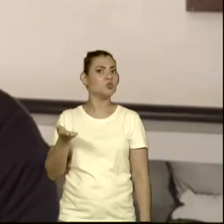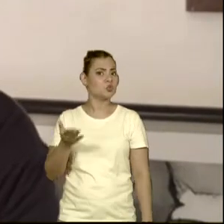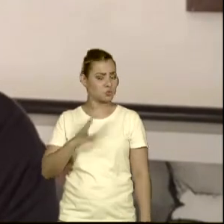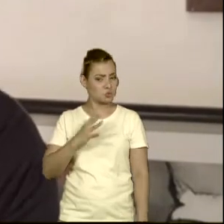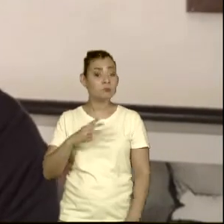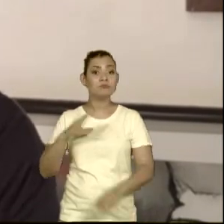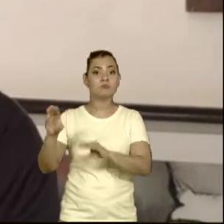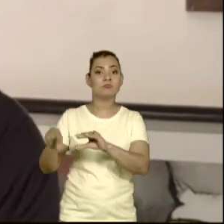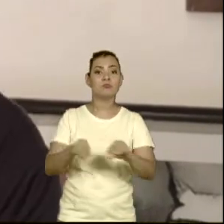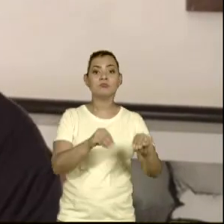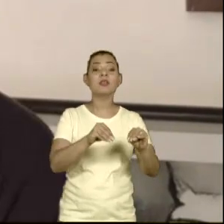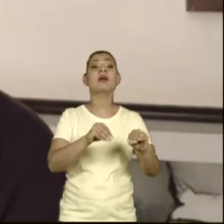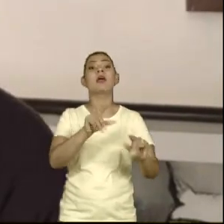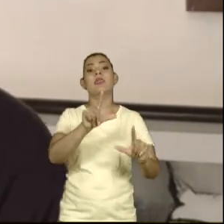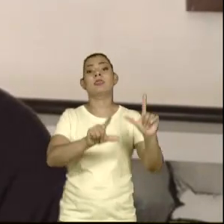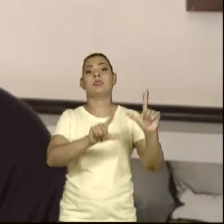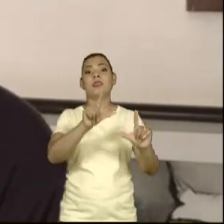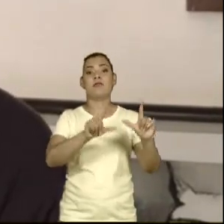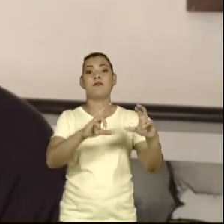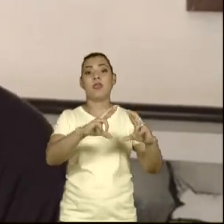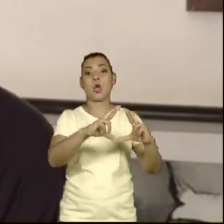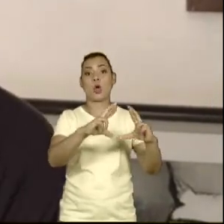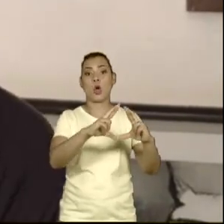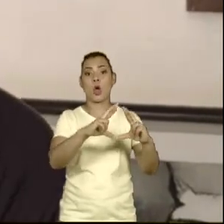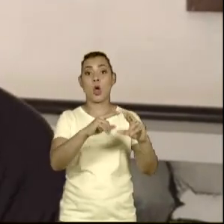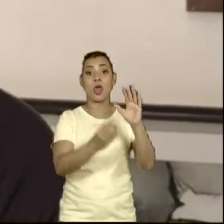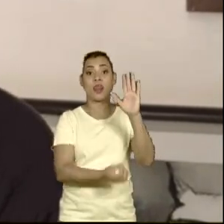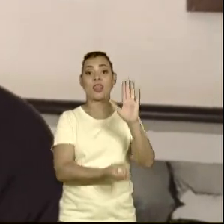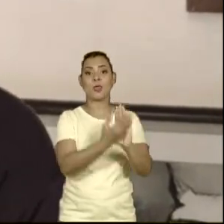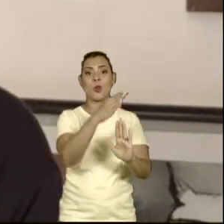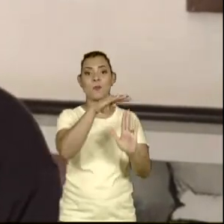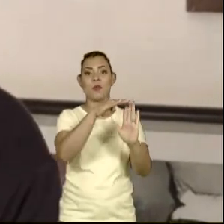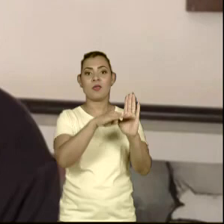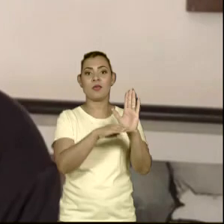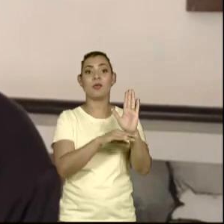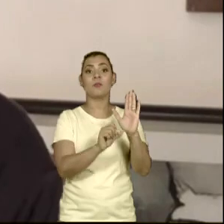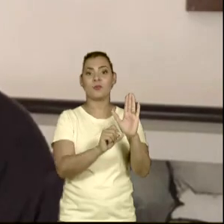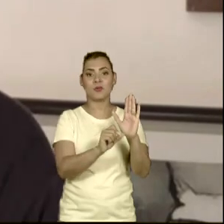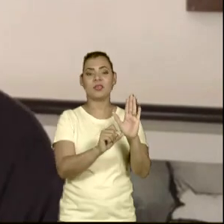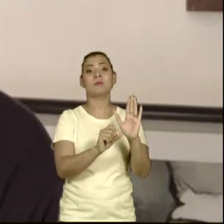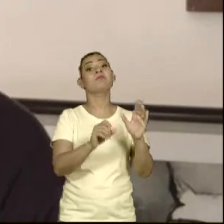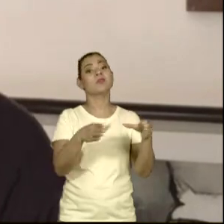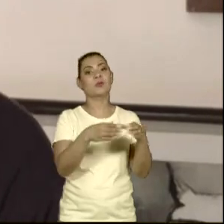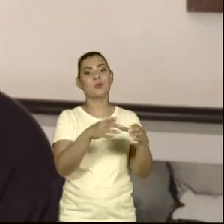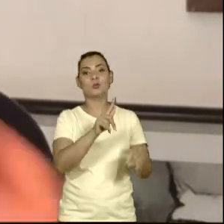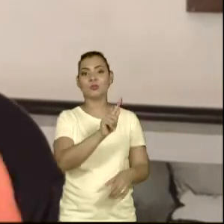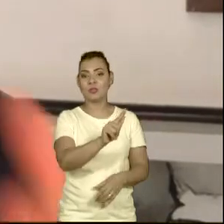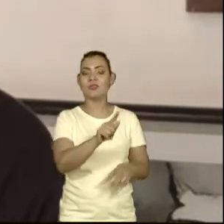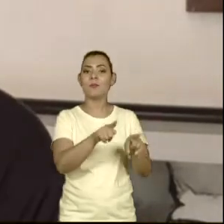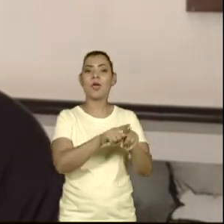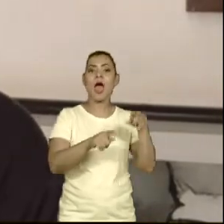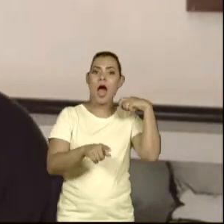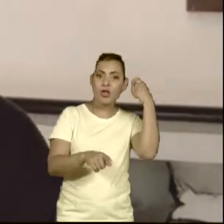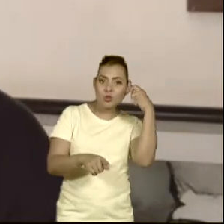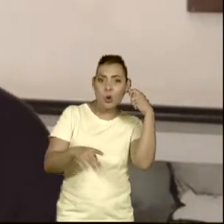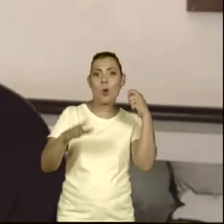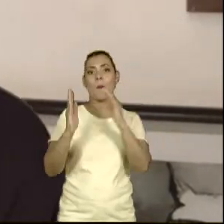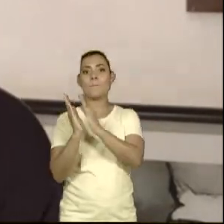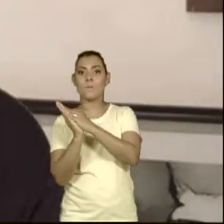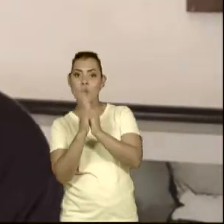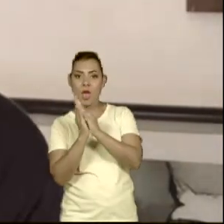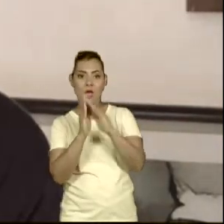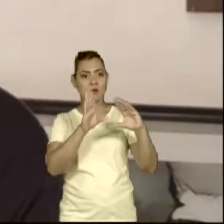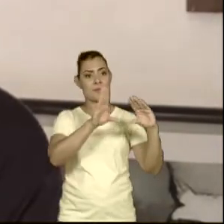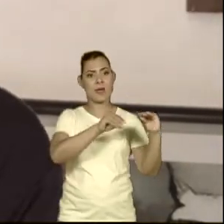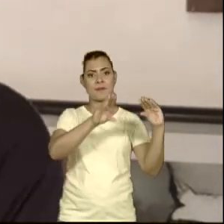para ir para a TV Record. E esse maluco criou um programa chamado Agente Gera, um programa entre atores e bonecos, com